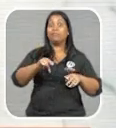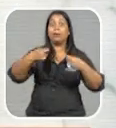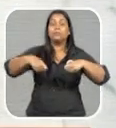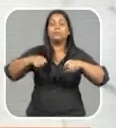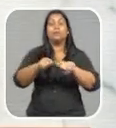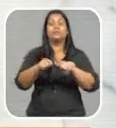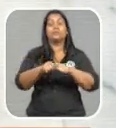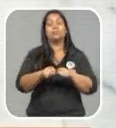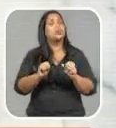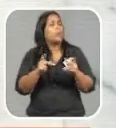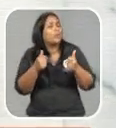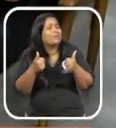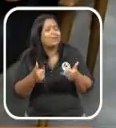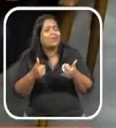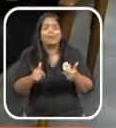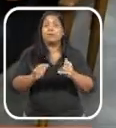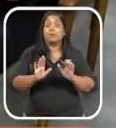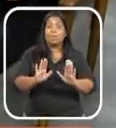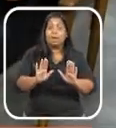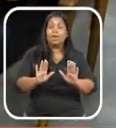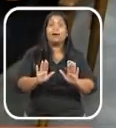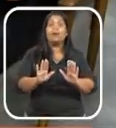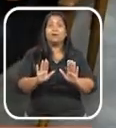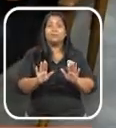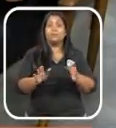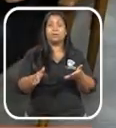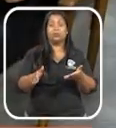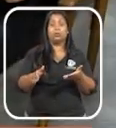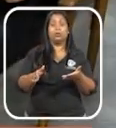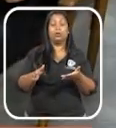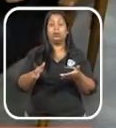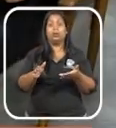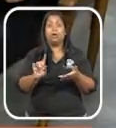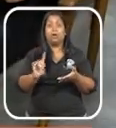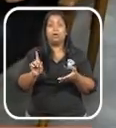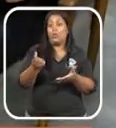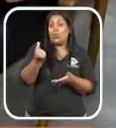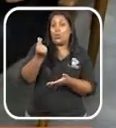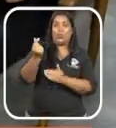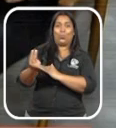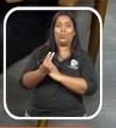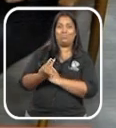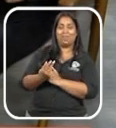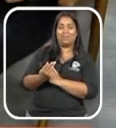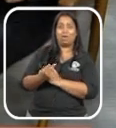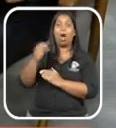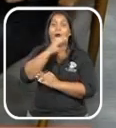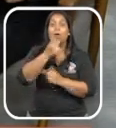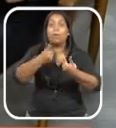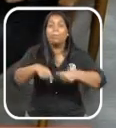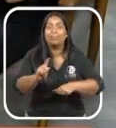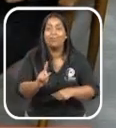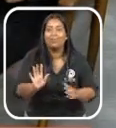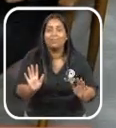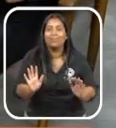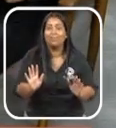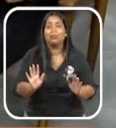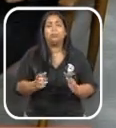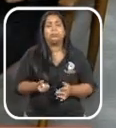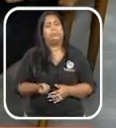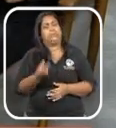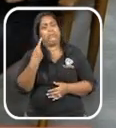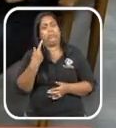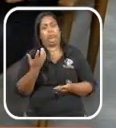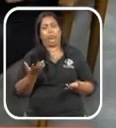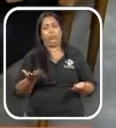com esse empréstimo, não com não, empréstimo, né? Não tem essa urgência. É muito estranho isso, é muito estranho. É que toda vez que você faz um